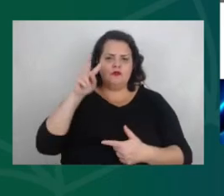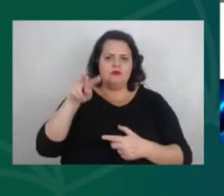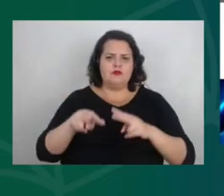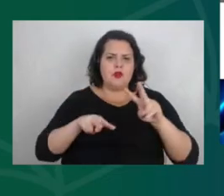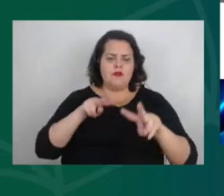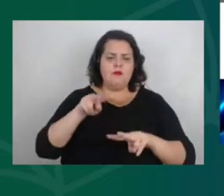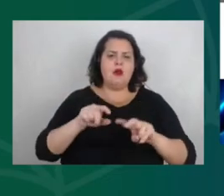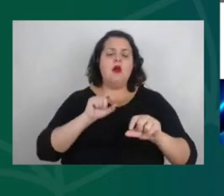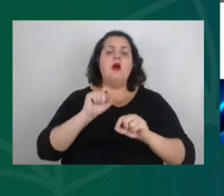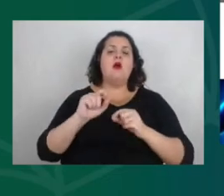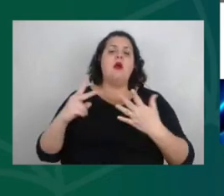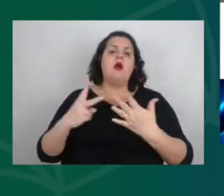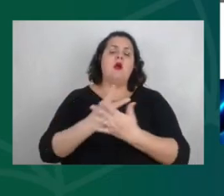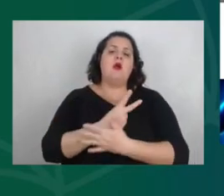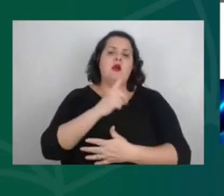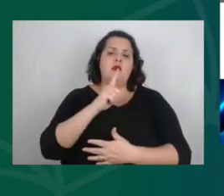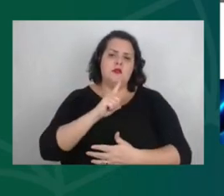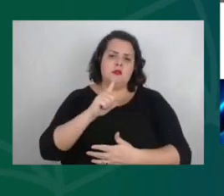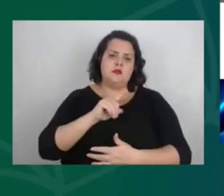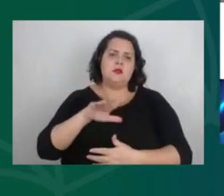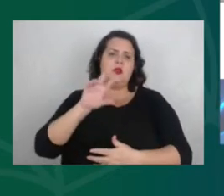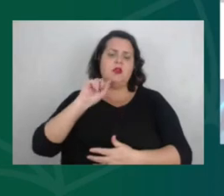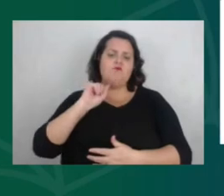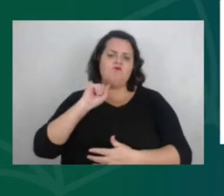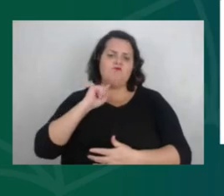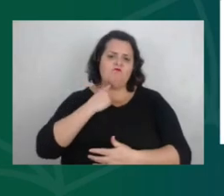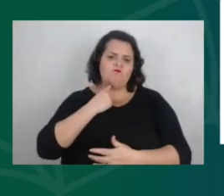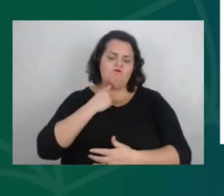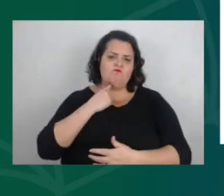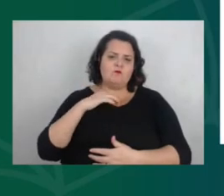poluentes sobre a saúde genética. Próximo.